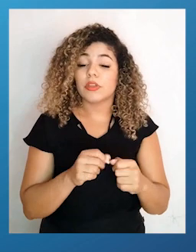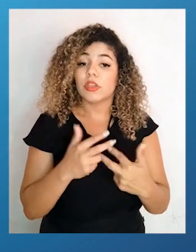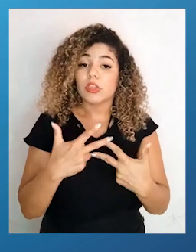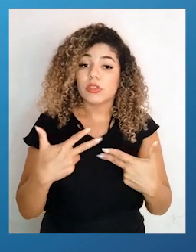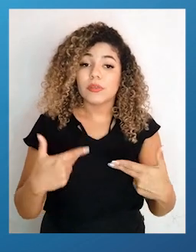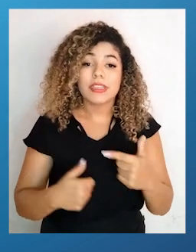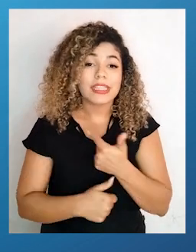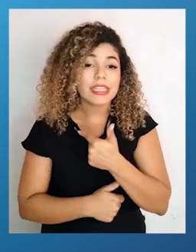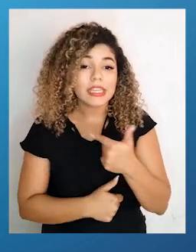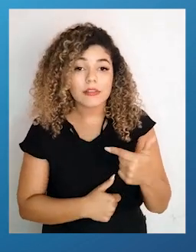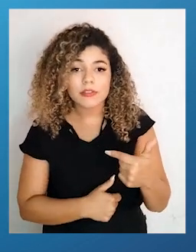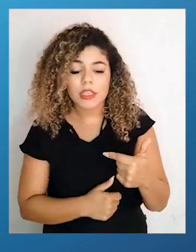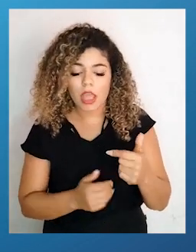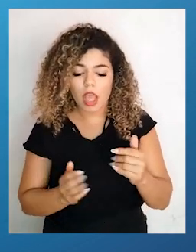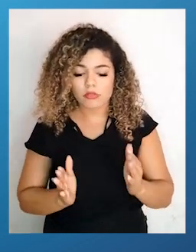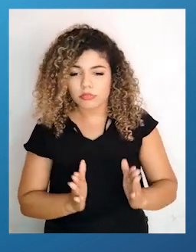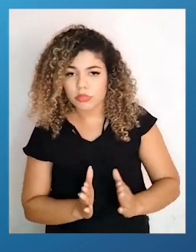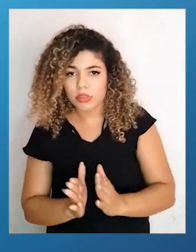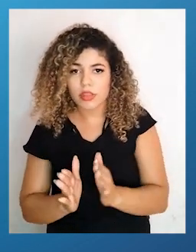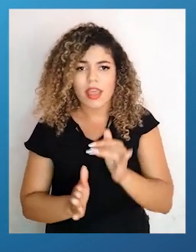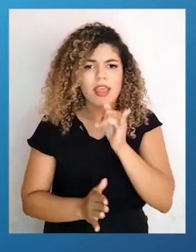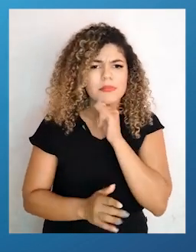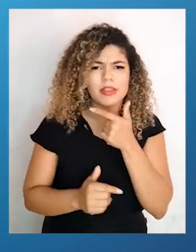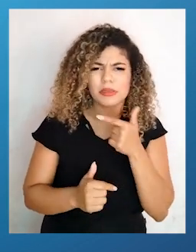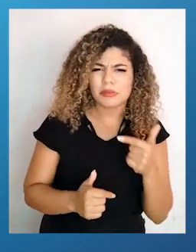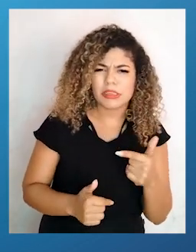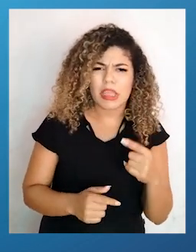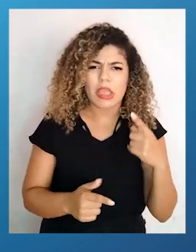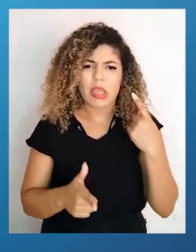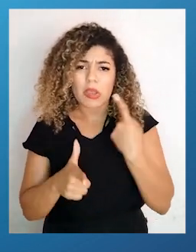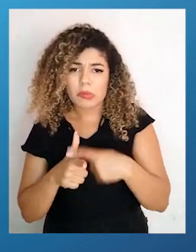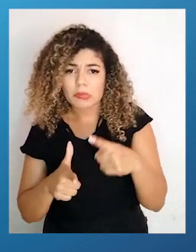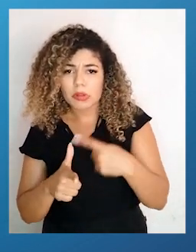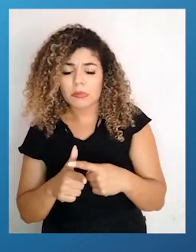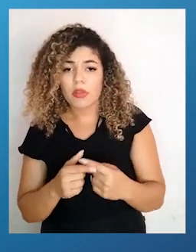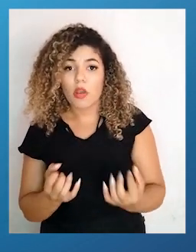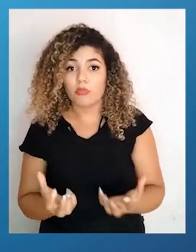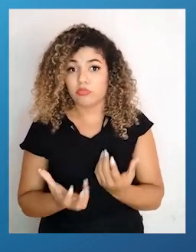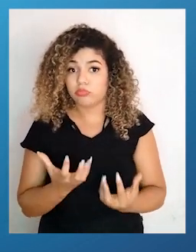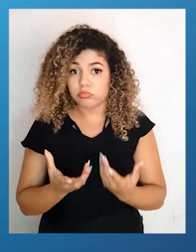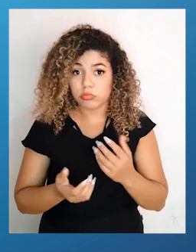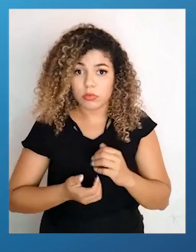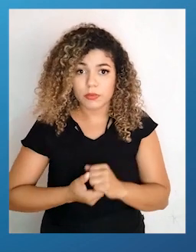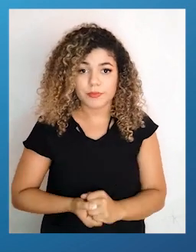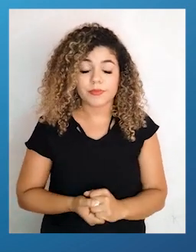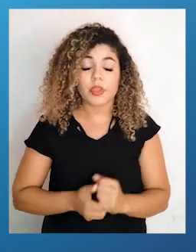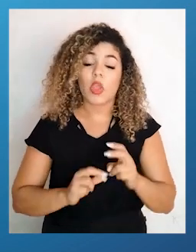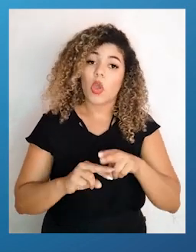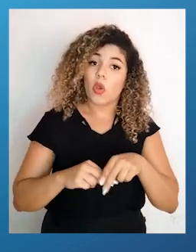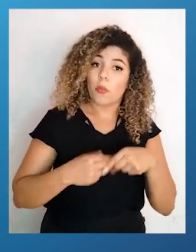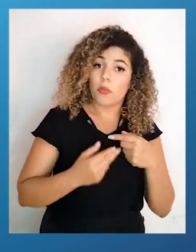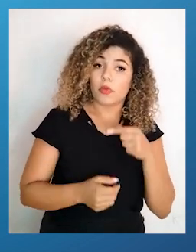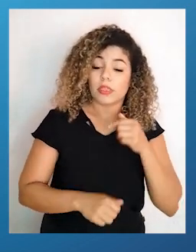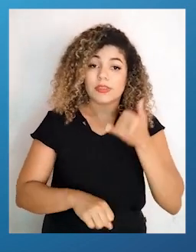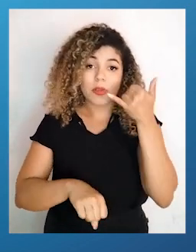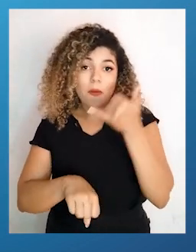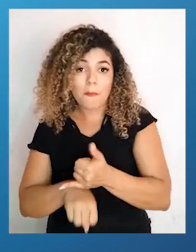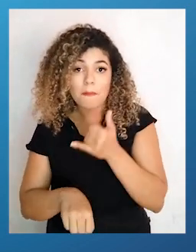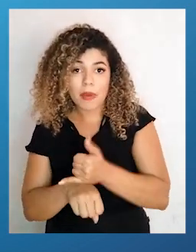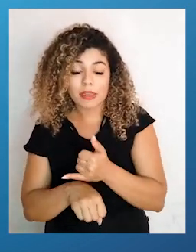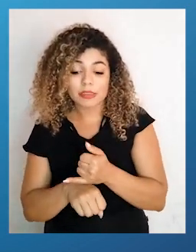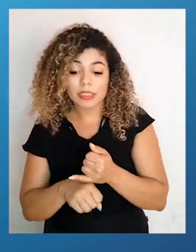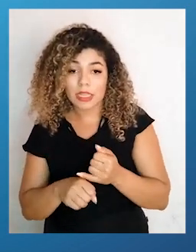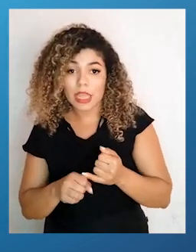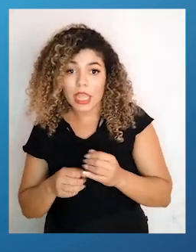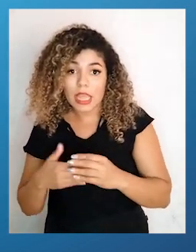têm uma alta condutividade, para não ter riscos de acidentes relacionados a incêndios. Portanto, os metais condutores presentes